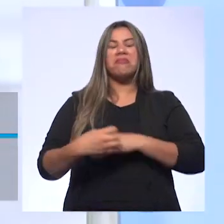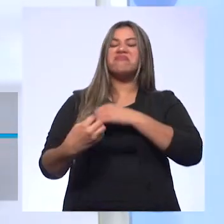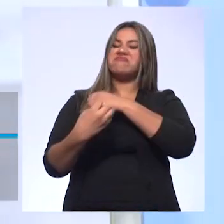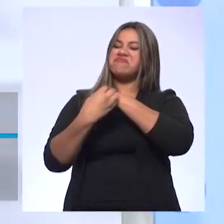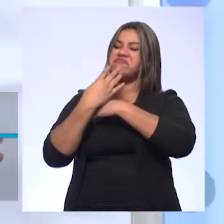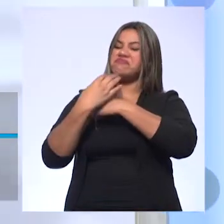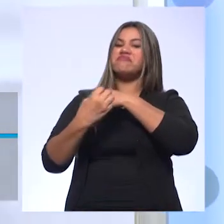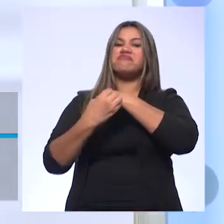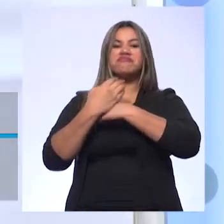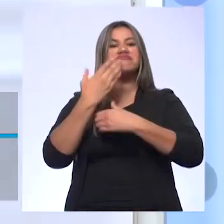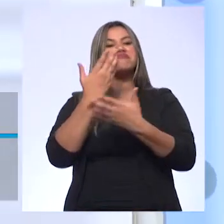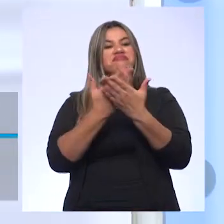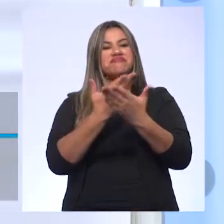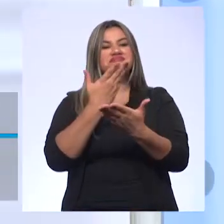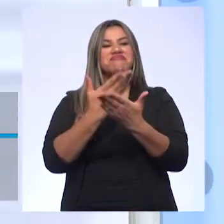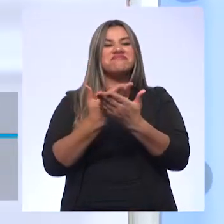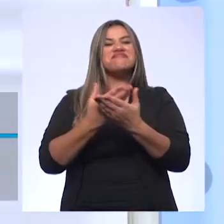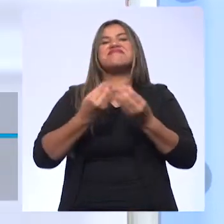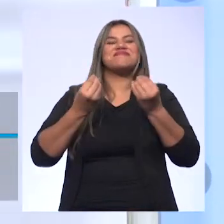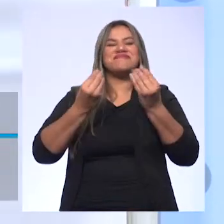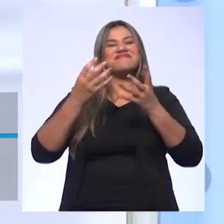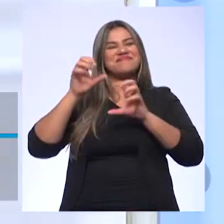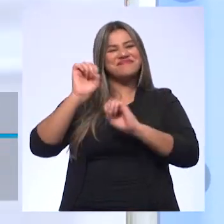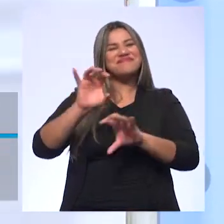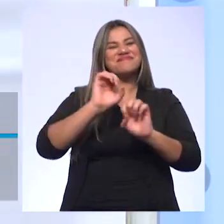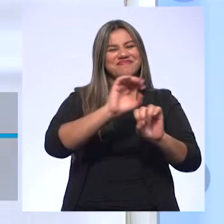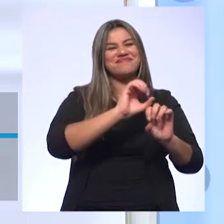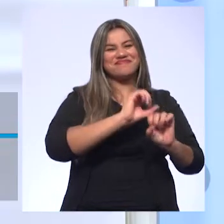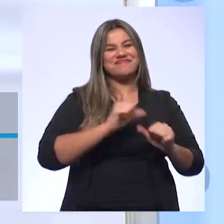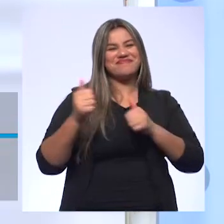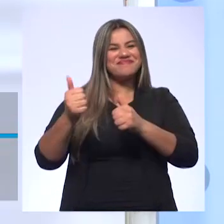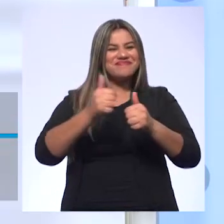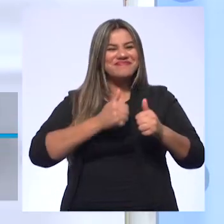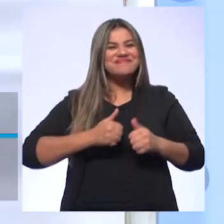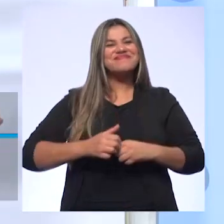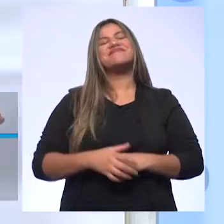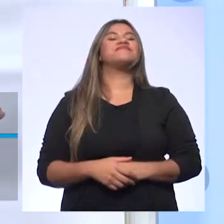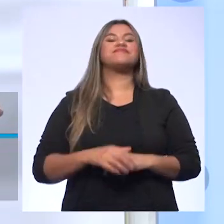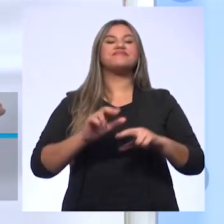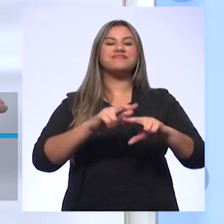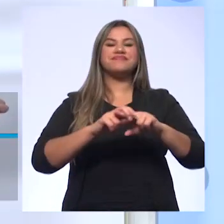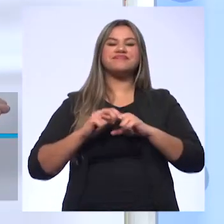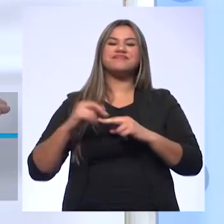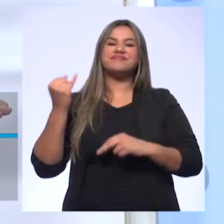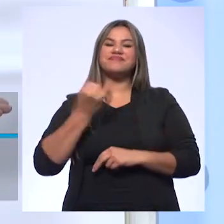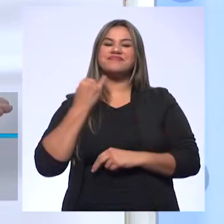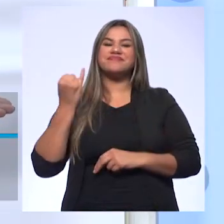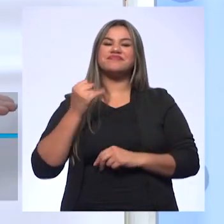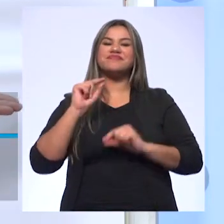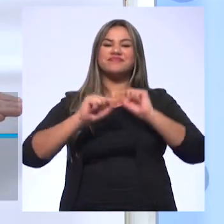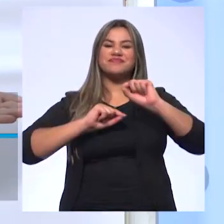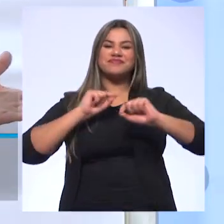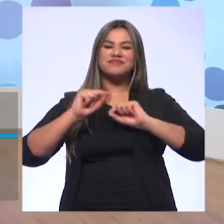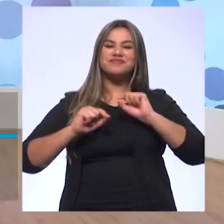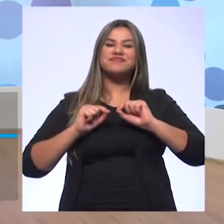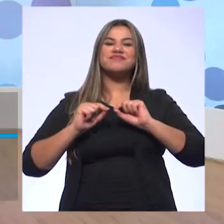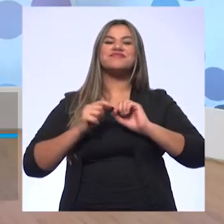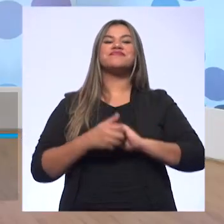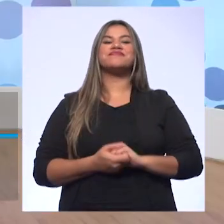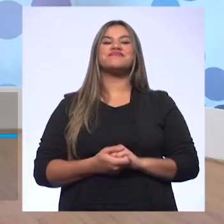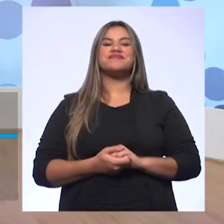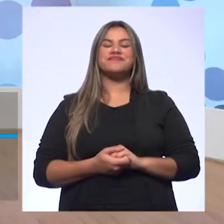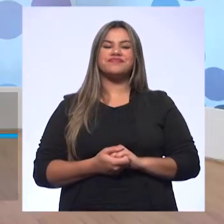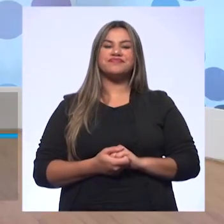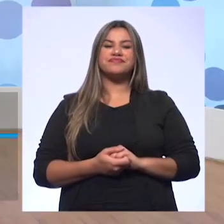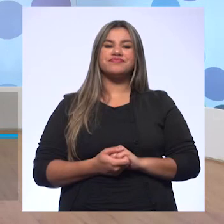e estudando um pouquinho também para trazer essas informações aí para você. Por isso que é importante o quê? Que a gente sempre coloca, né, professor Edjoel?